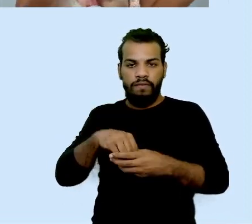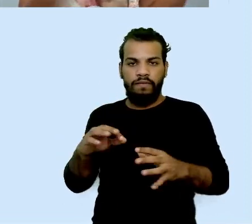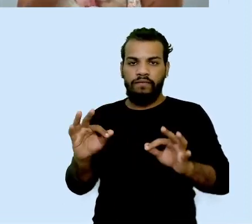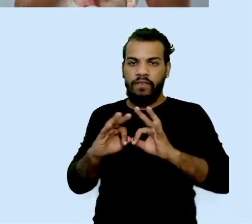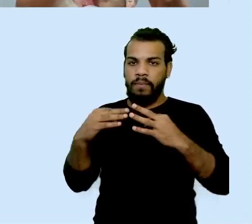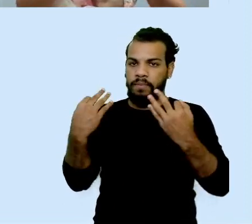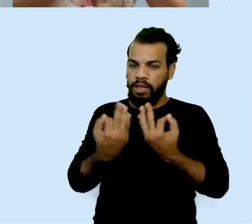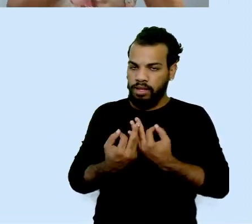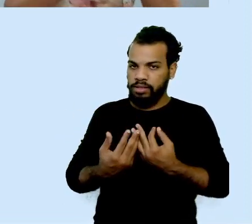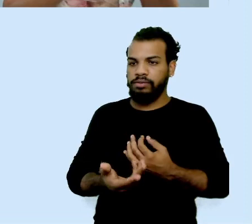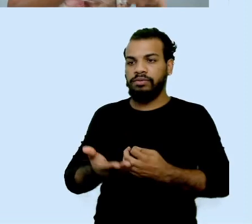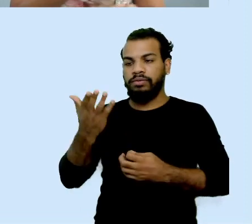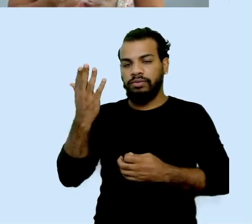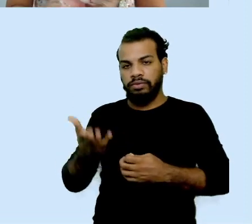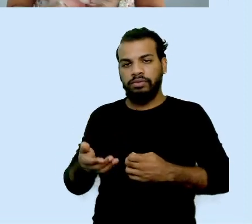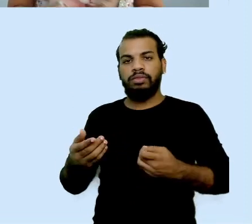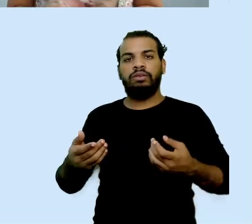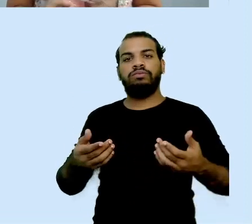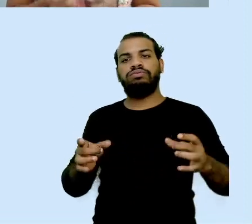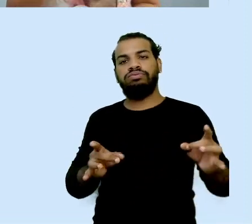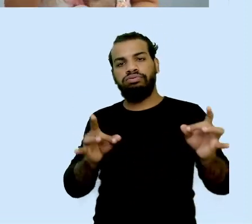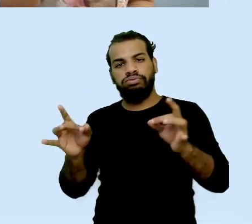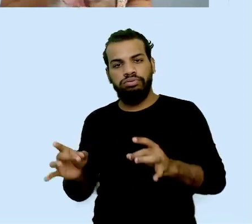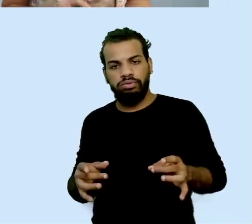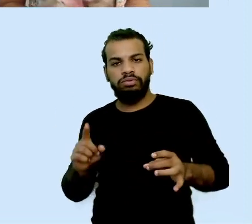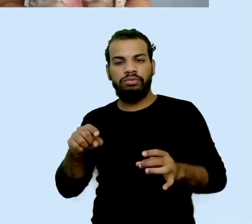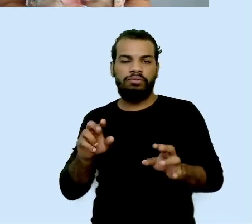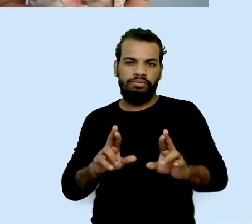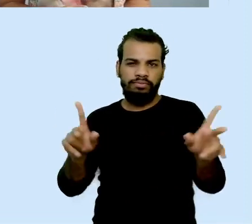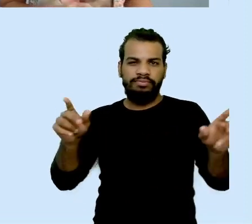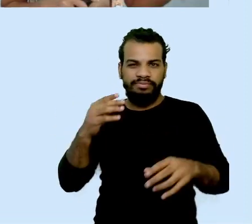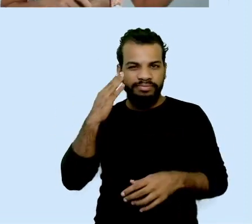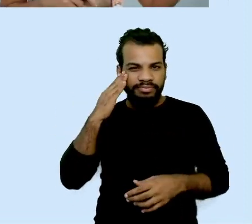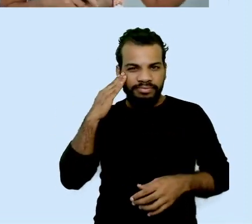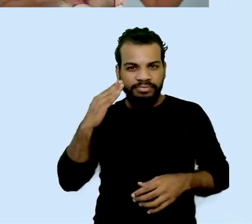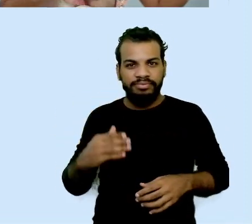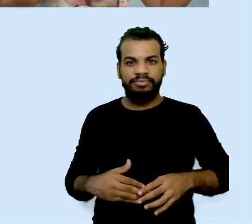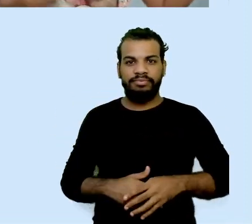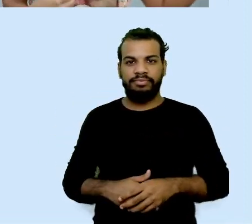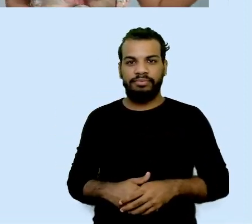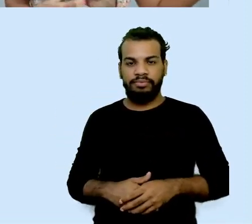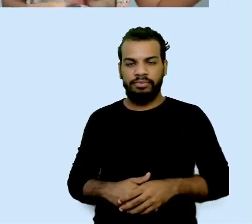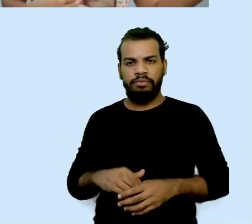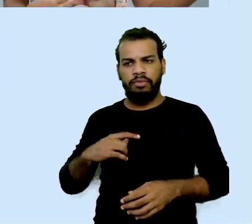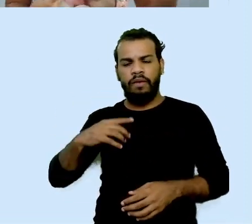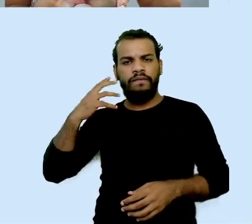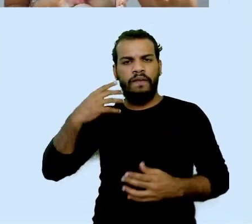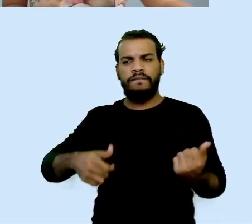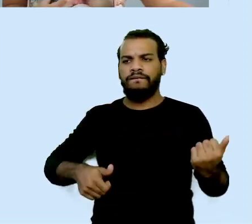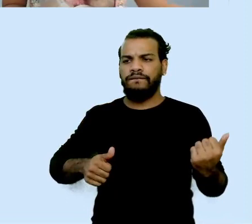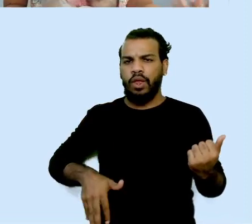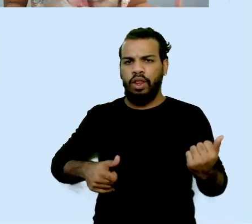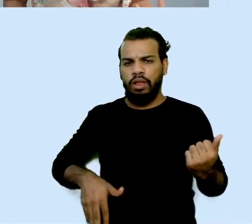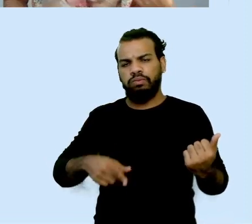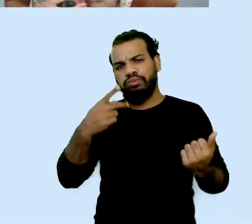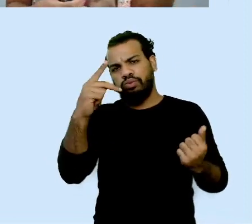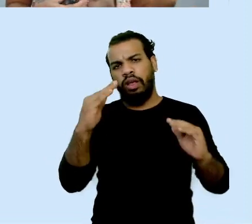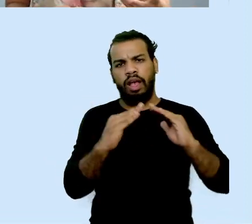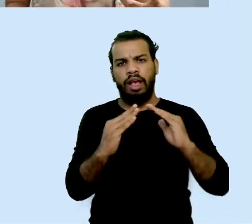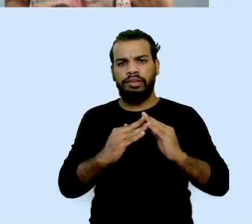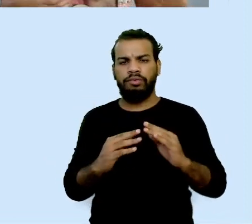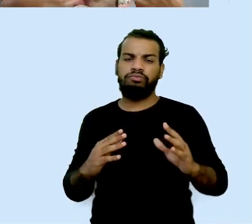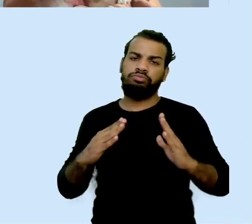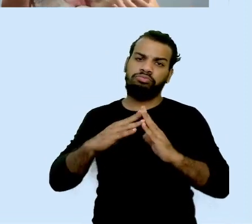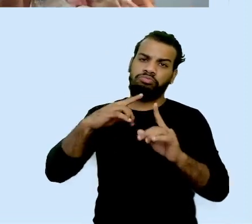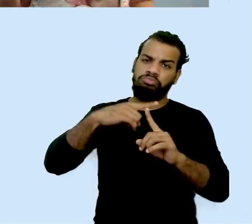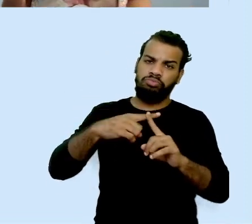rituais para ser comercializada. Percebe a diferença? Você tocar, por exemplo, um violão ali na sua casa ou na sua